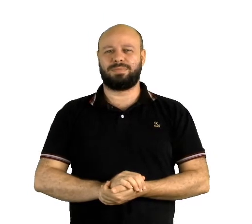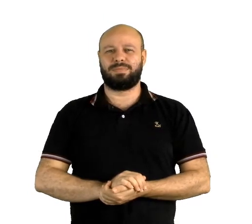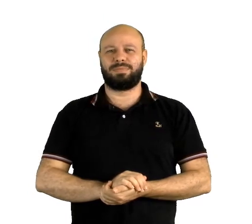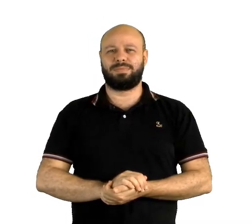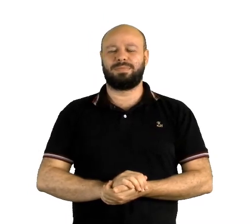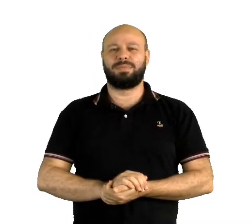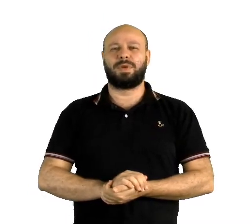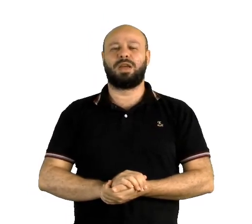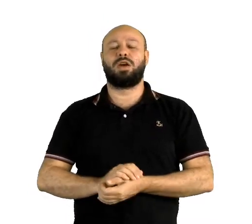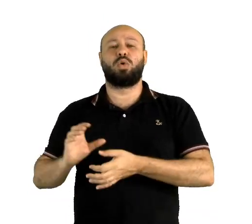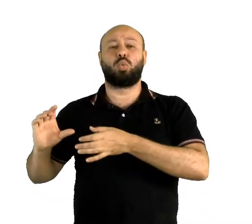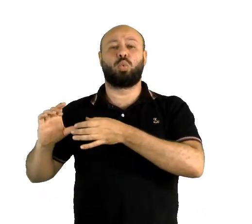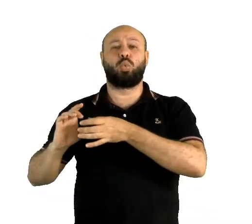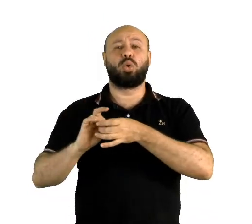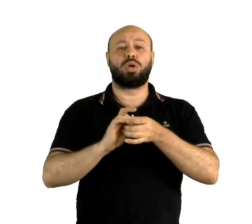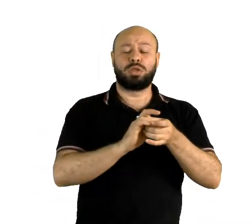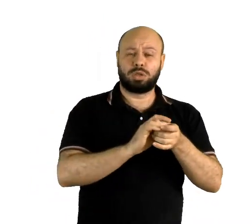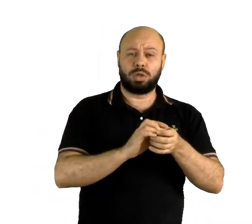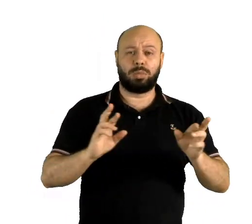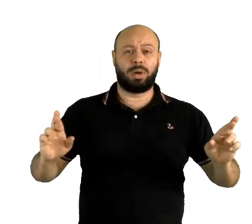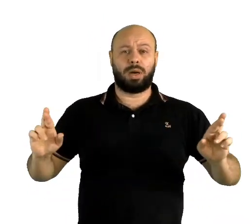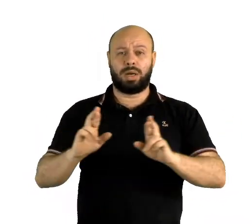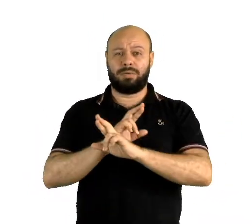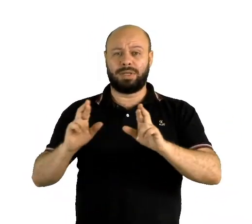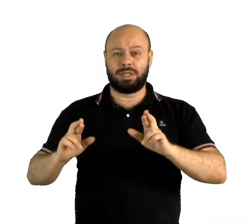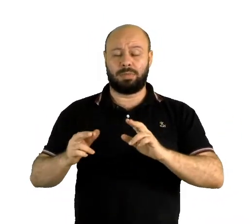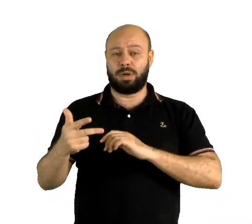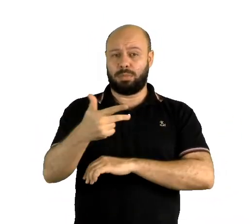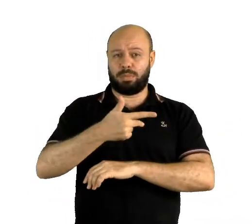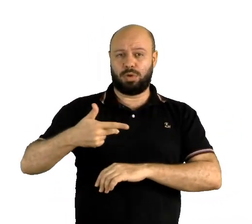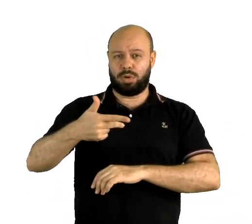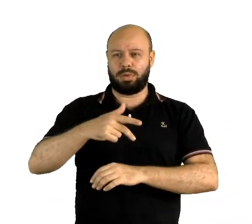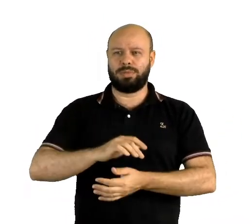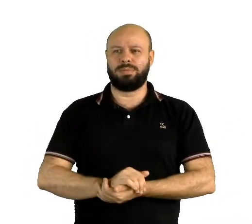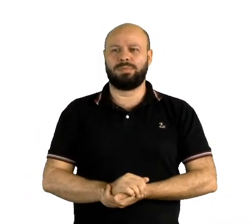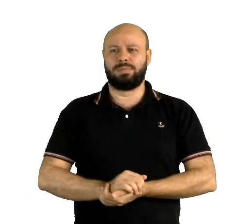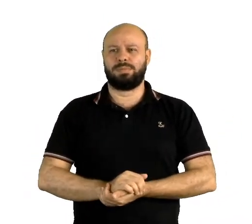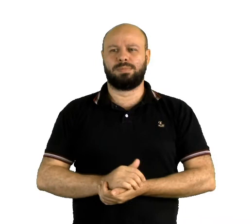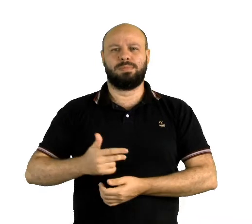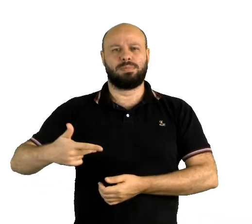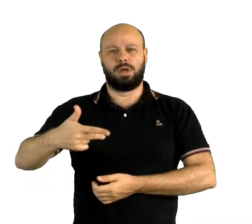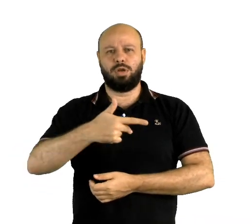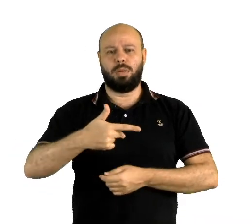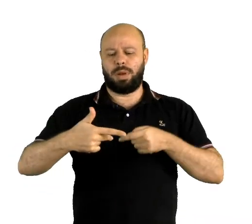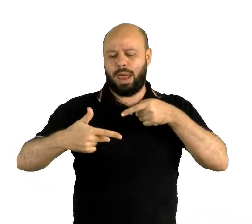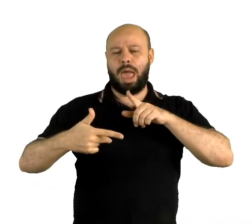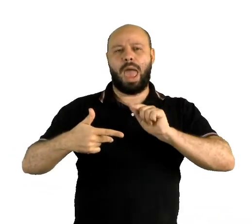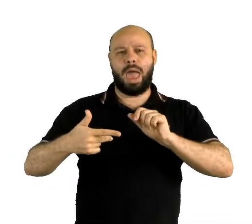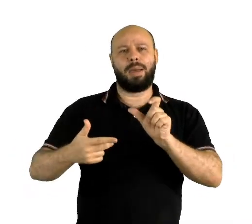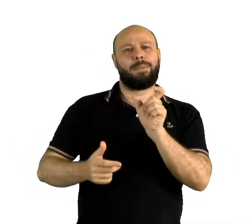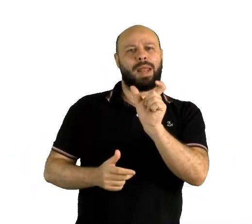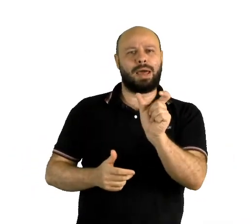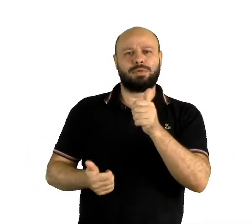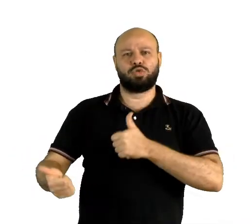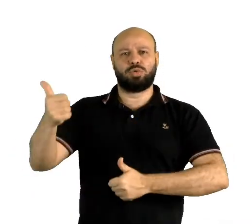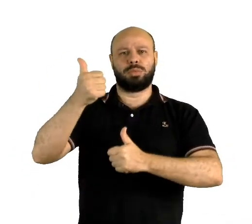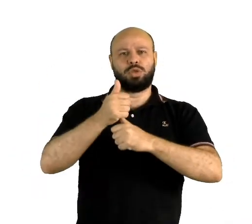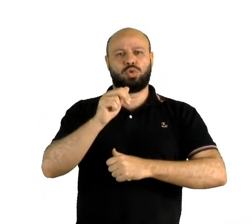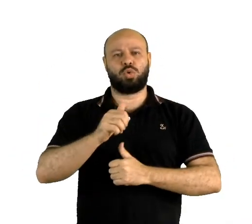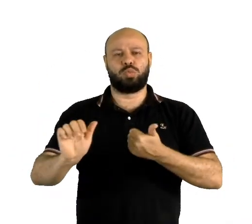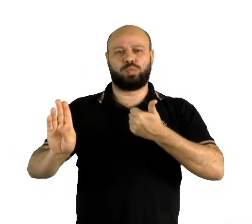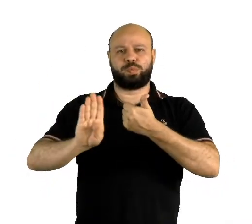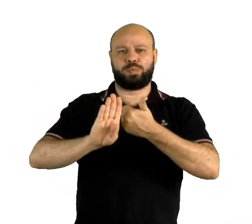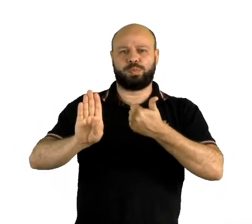Coesão referencial e pronomes. Observe, os pronomes são palavras que substituem um nome, por